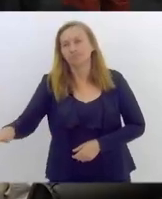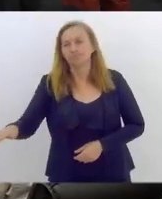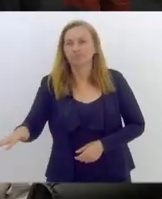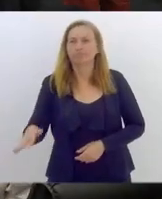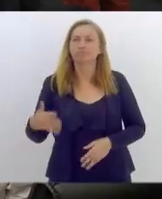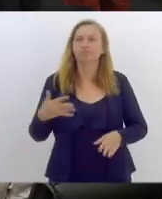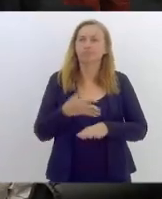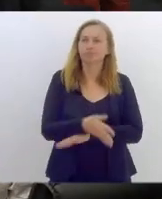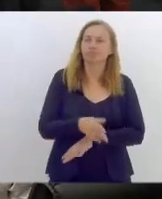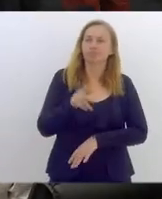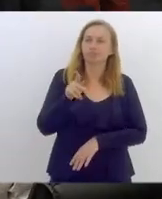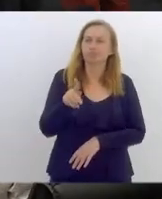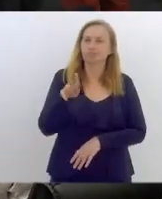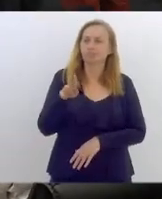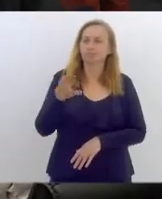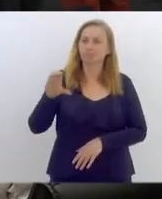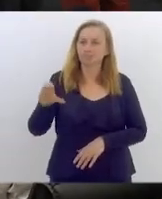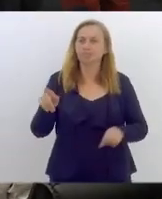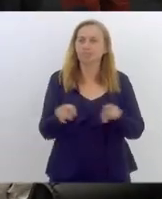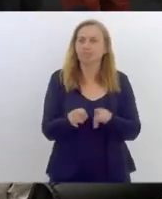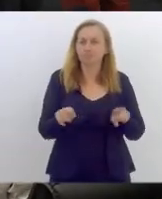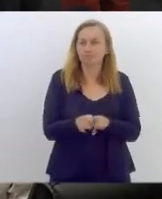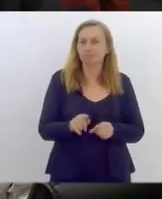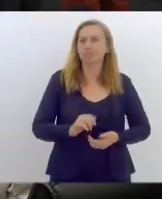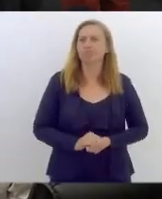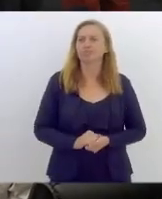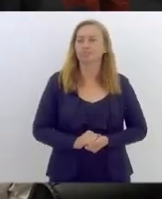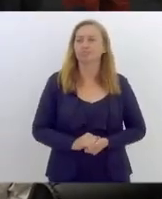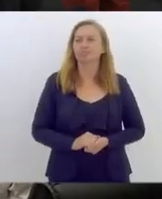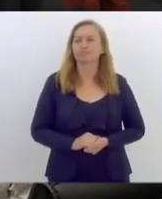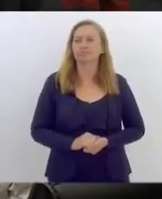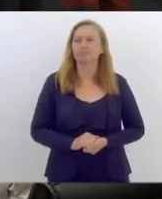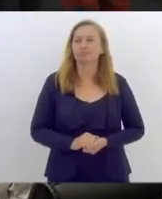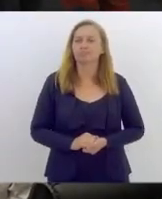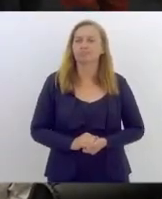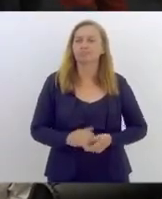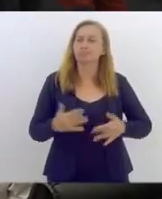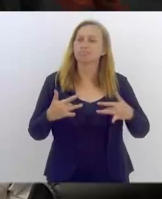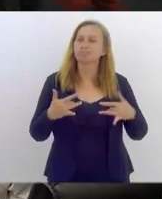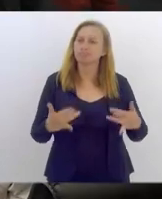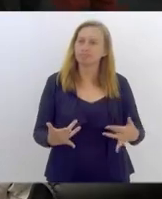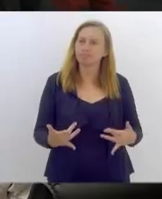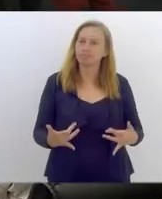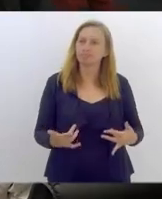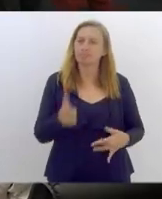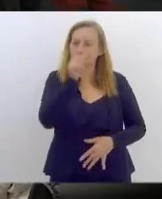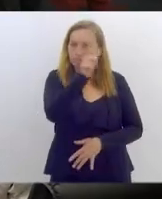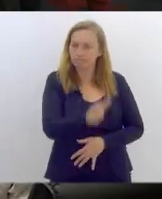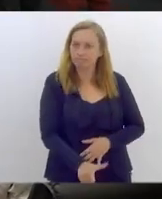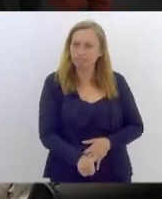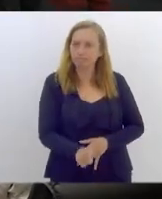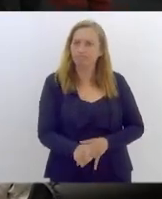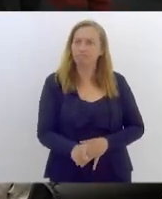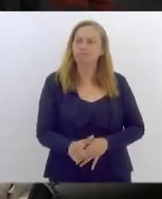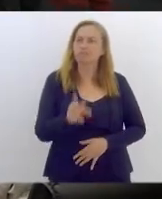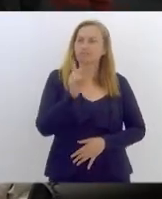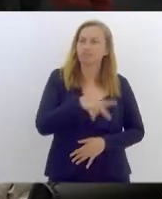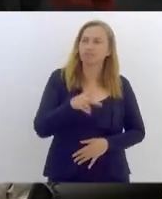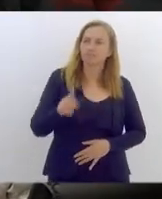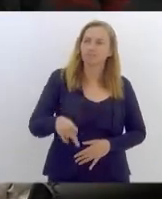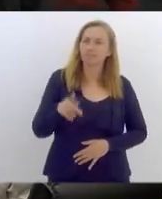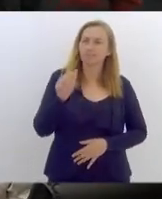a PUC-Rio também através das mãos solidárias e gentis do nosso querido